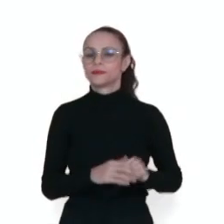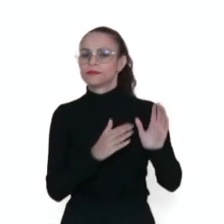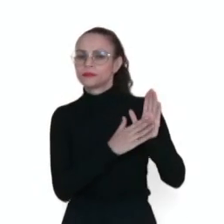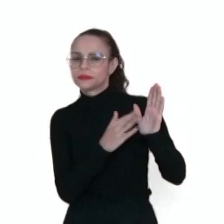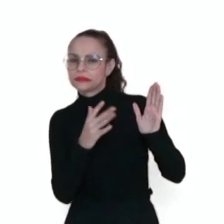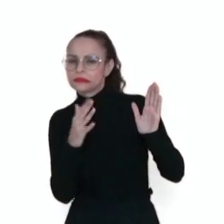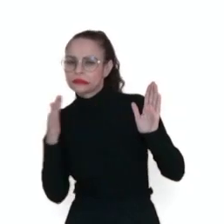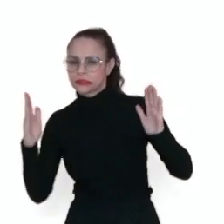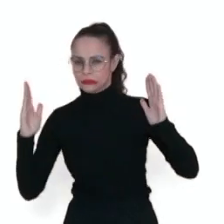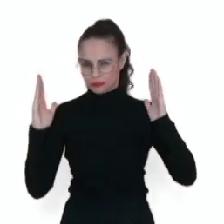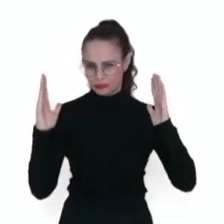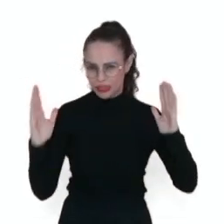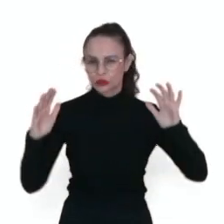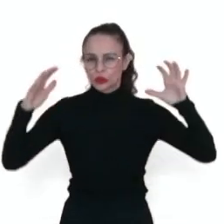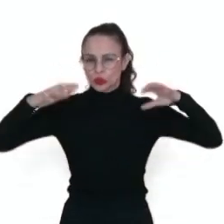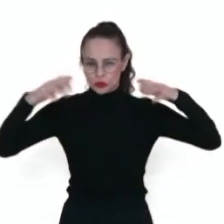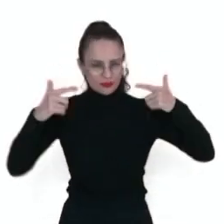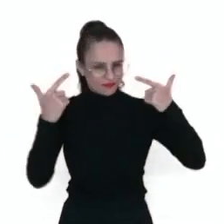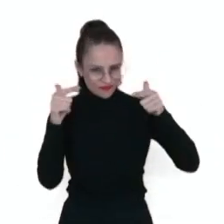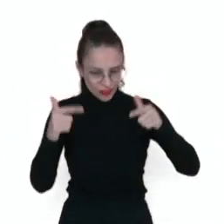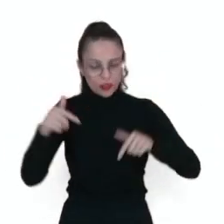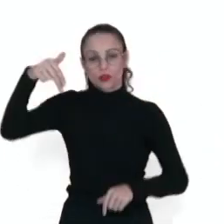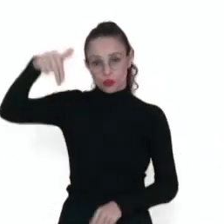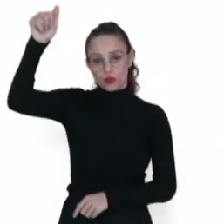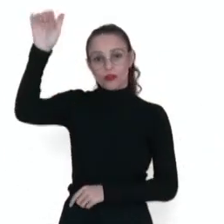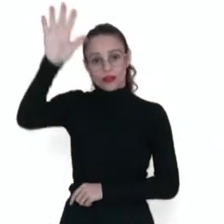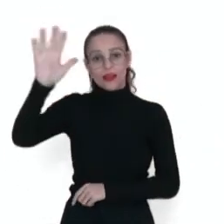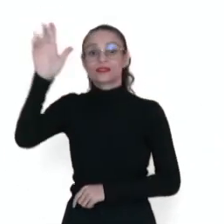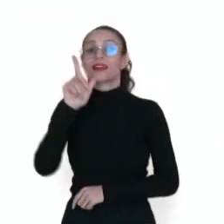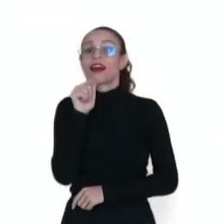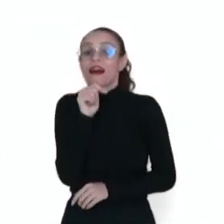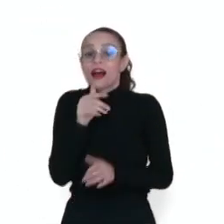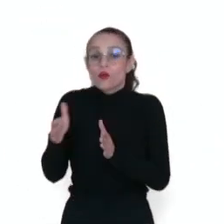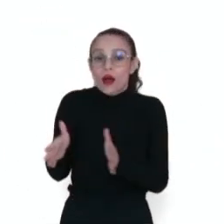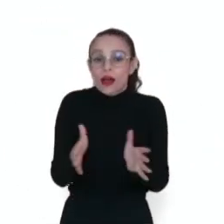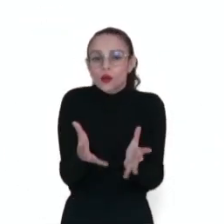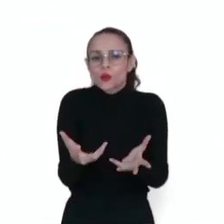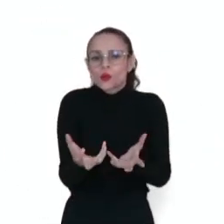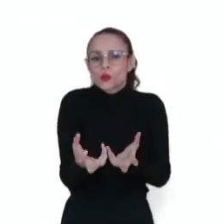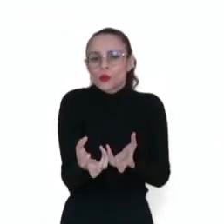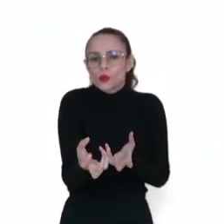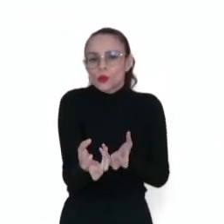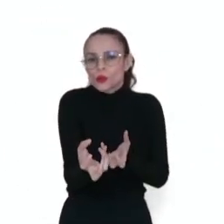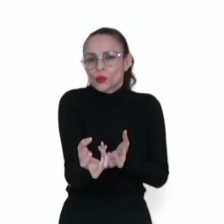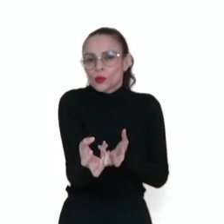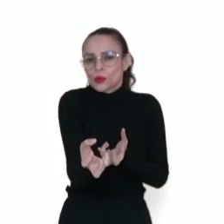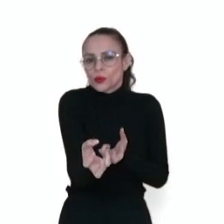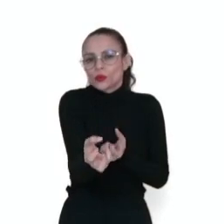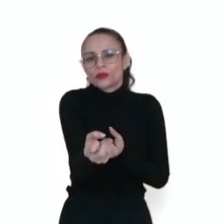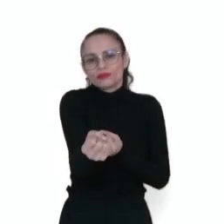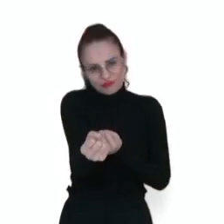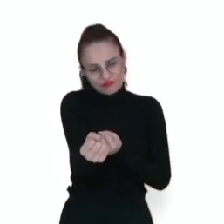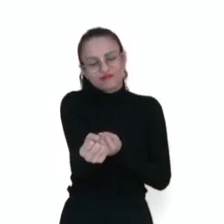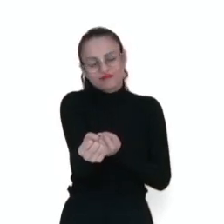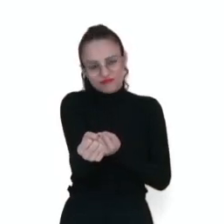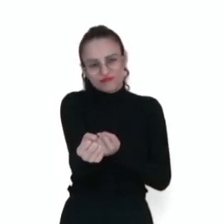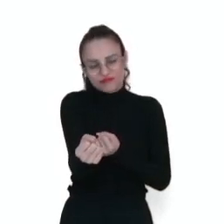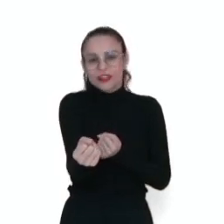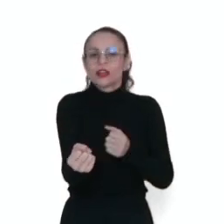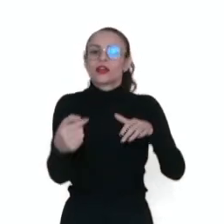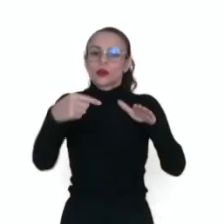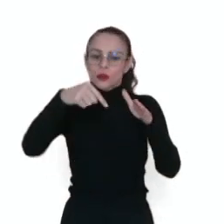de estiagem no Nordeste, a água dos rios torna-se escassa e passa a alimentar os lençóis